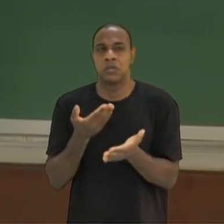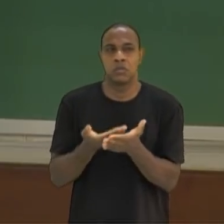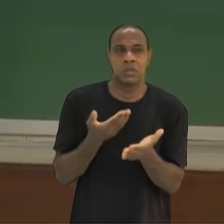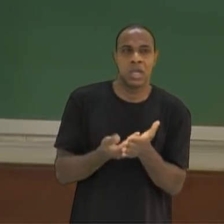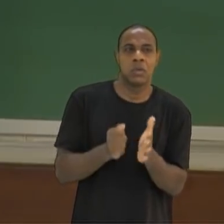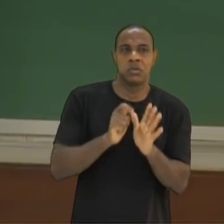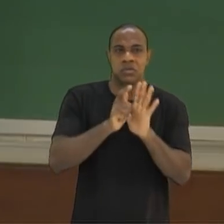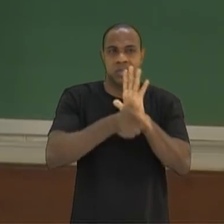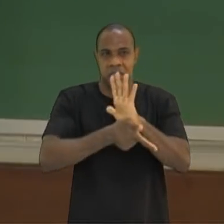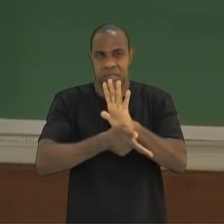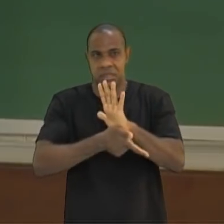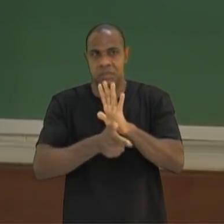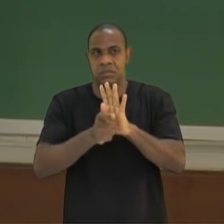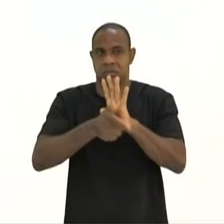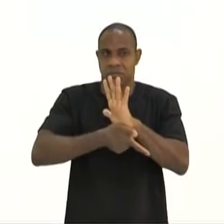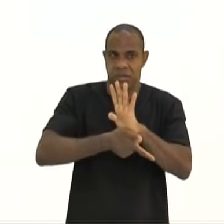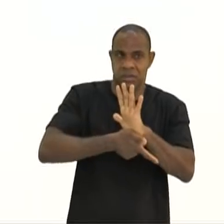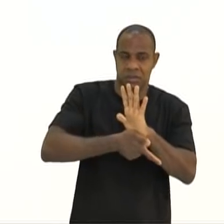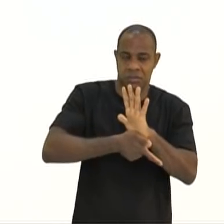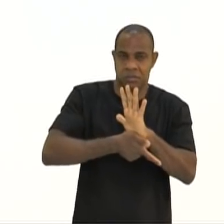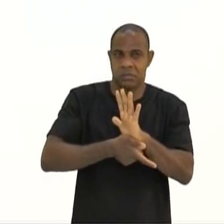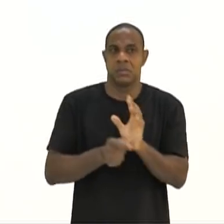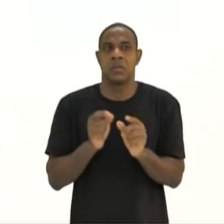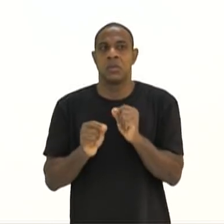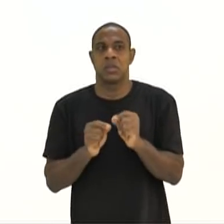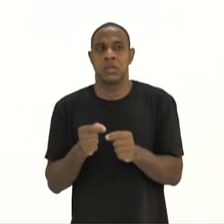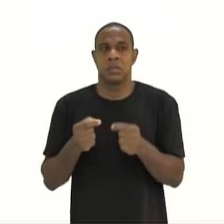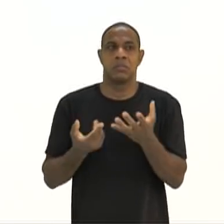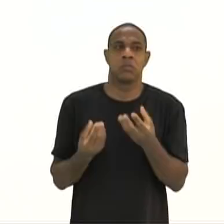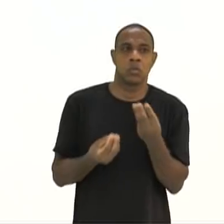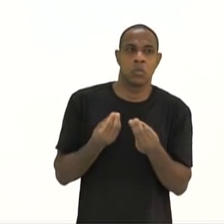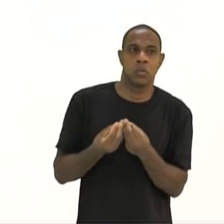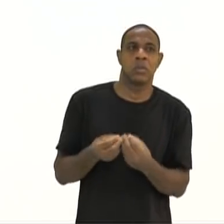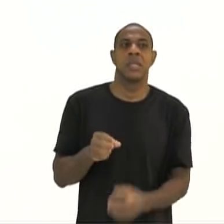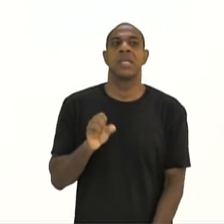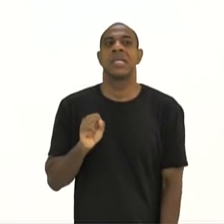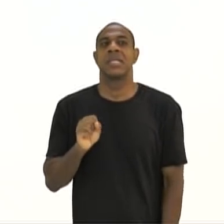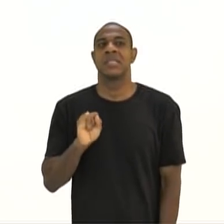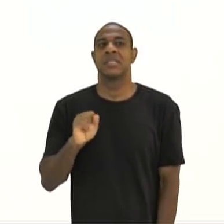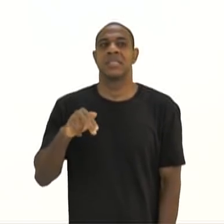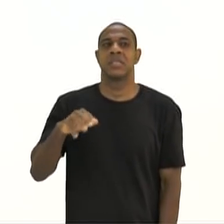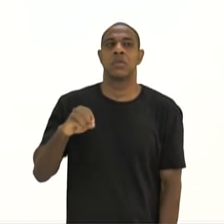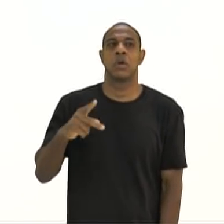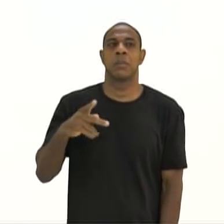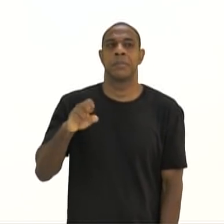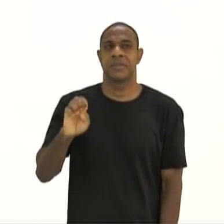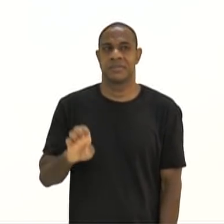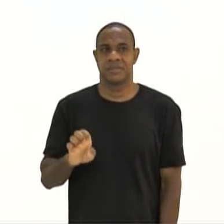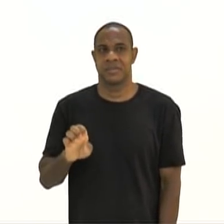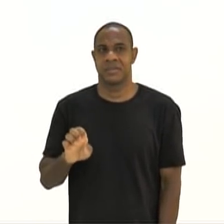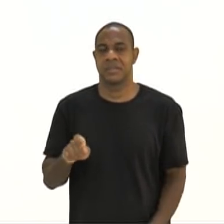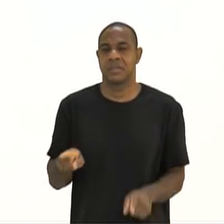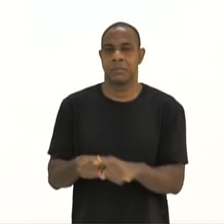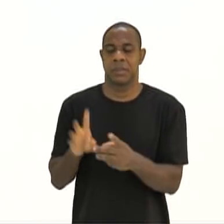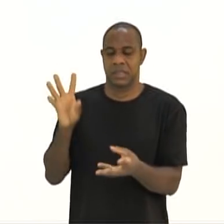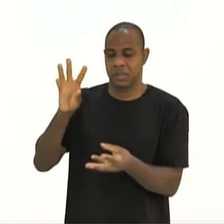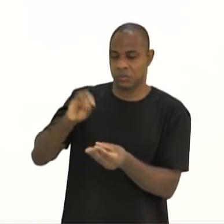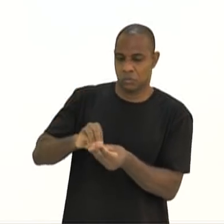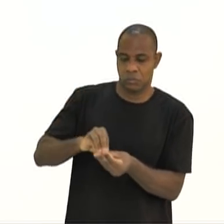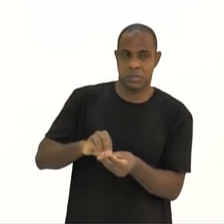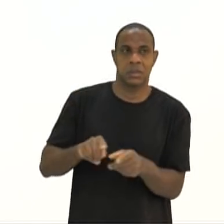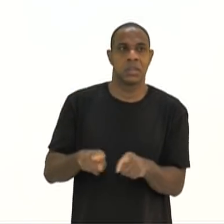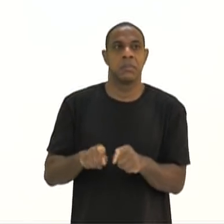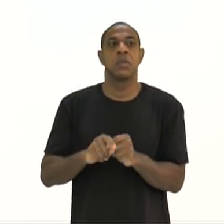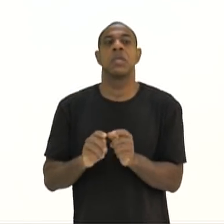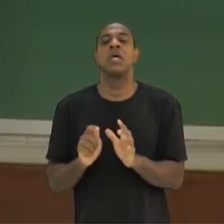discursivo, sinopse e resumo, e vamos analisar marcas linguísticas que evidenciam um gênero textual. Então,